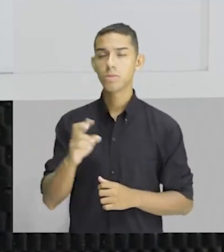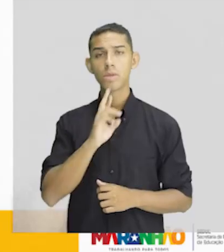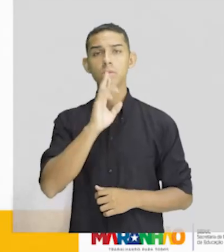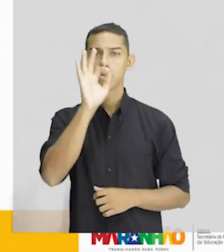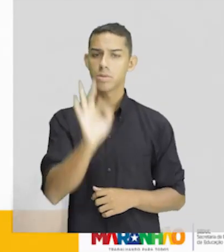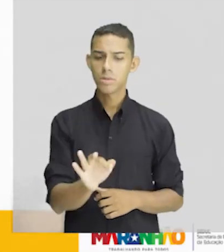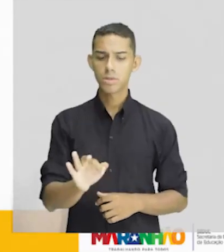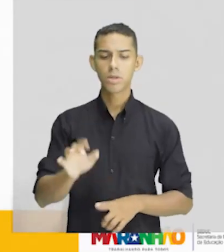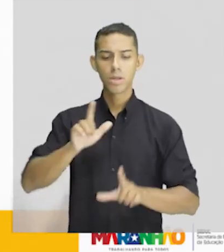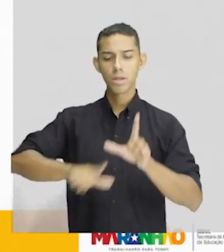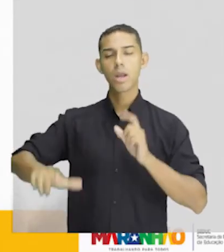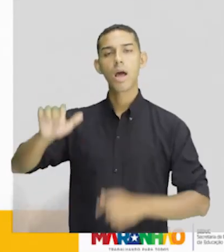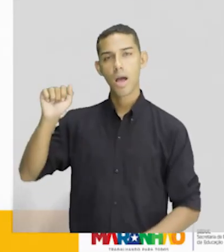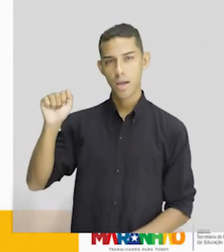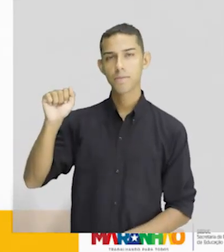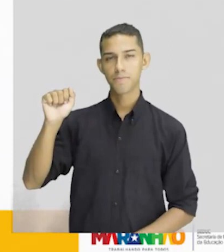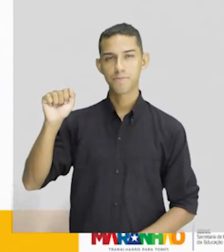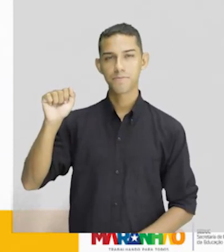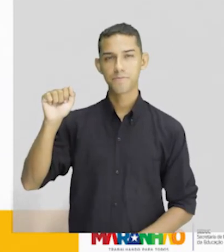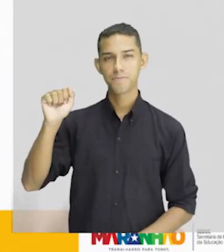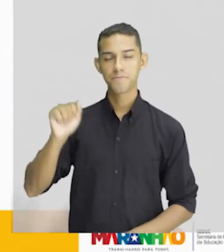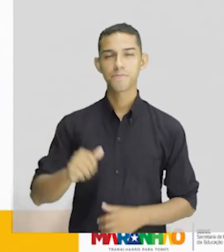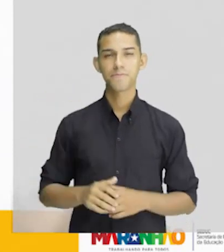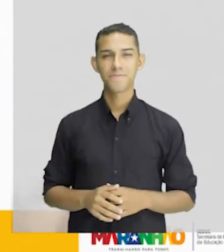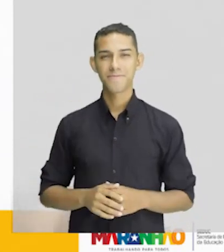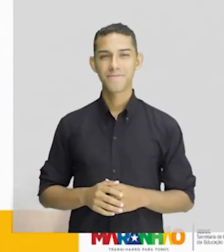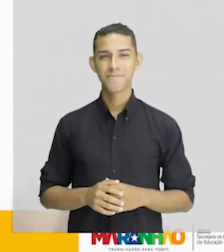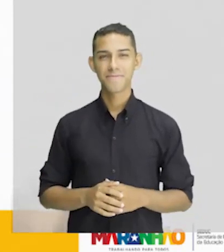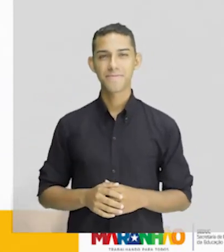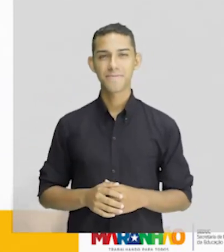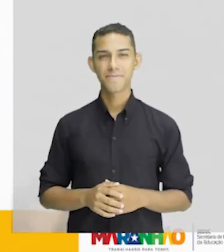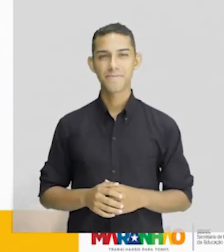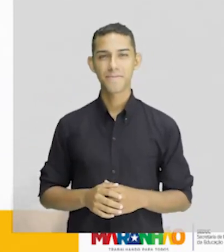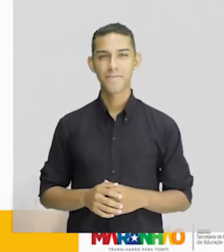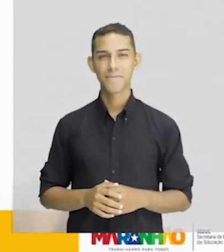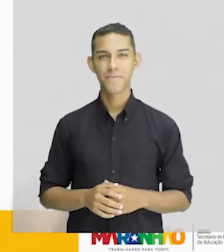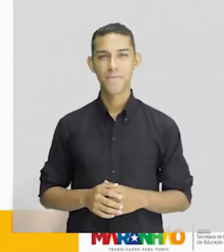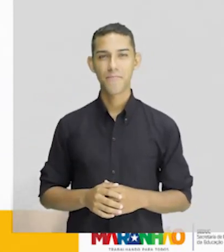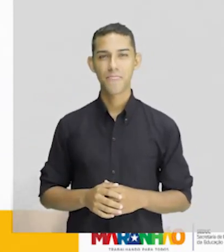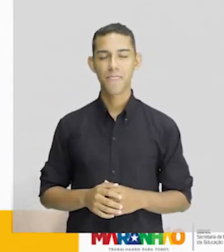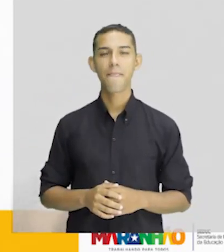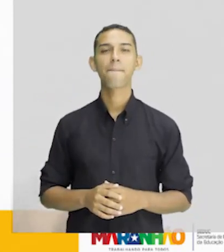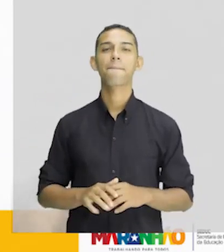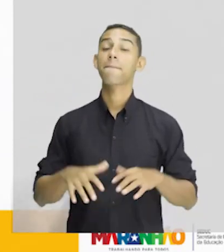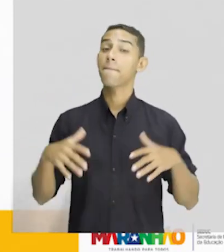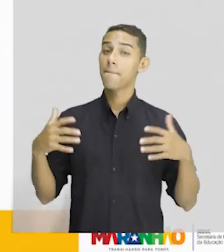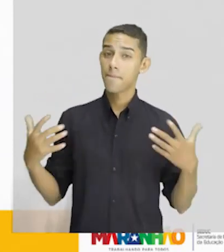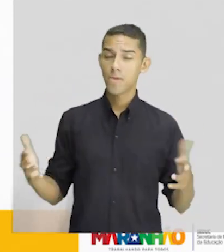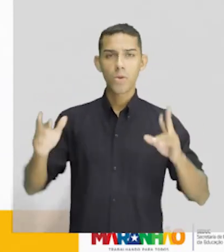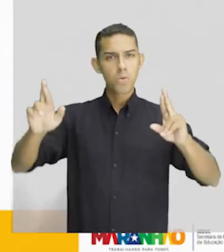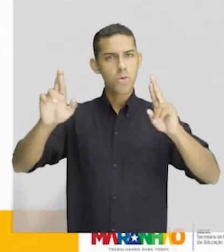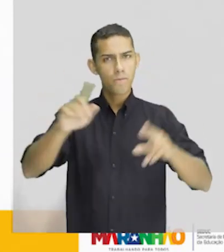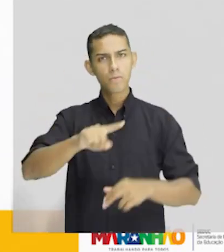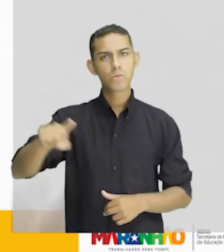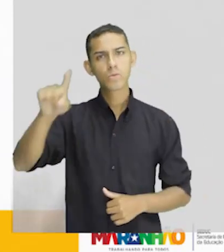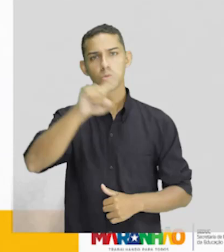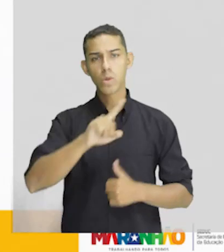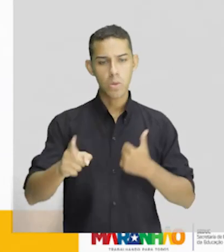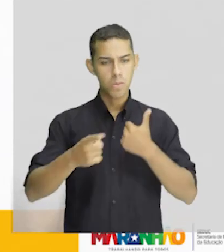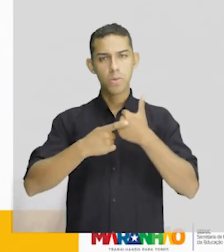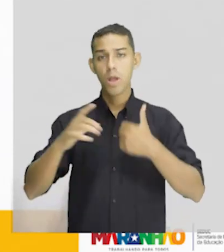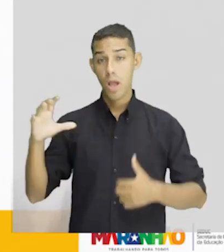Resposta certa, letra A. Ok? Beleza, gente? Então, Então, eu espero que vocês